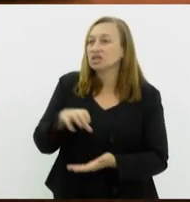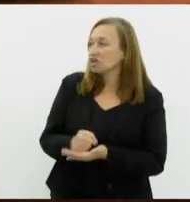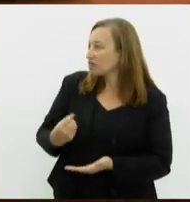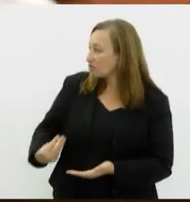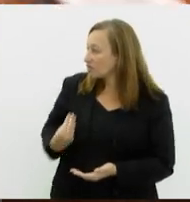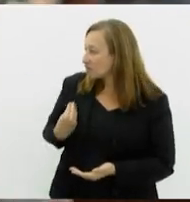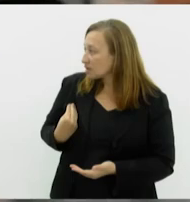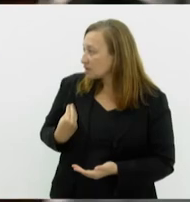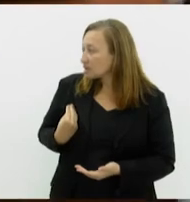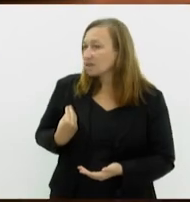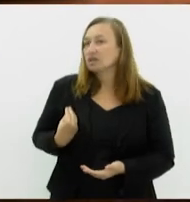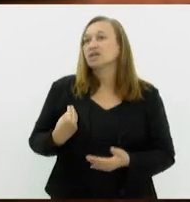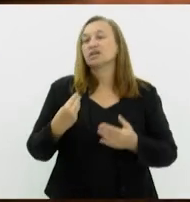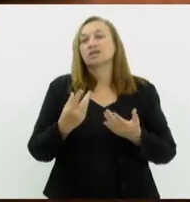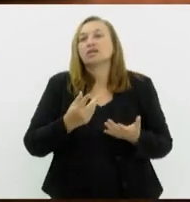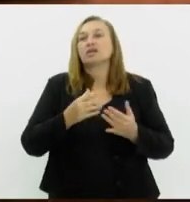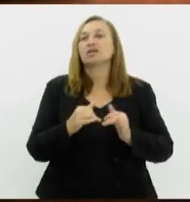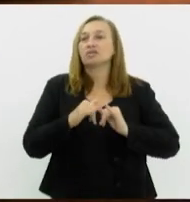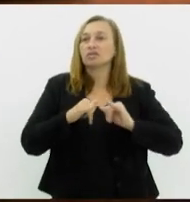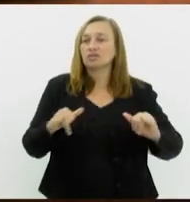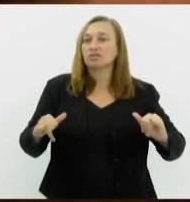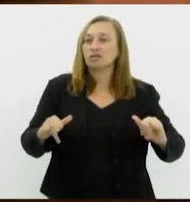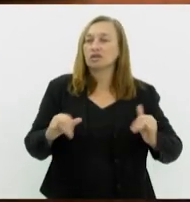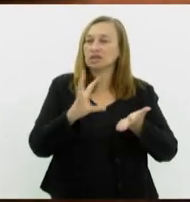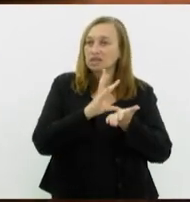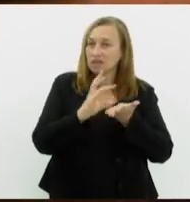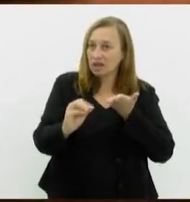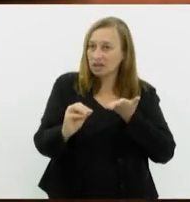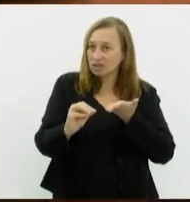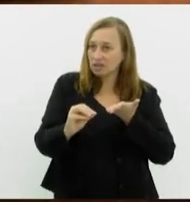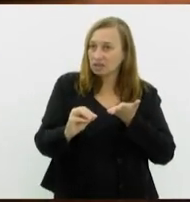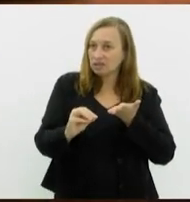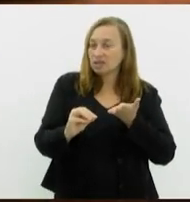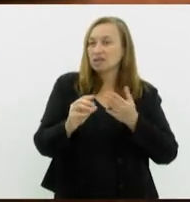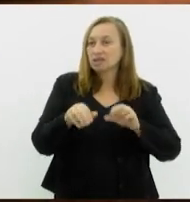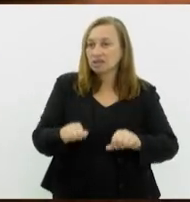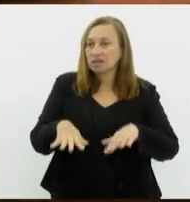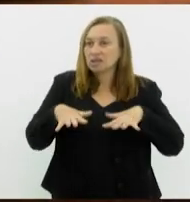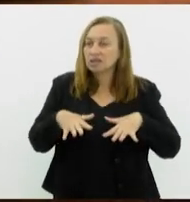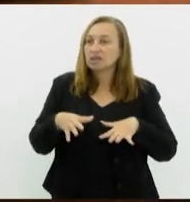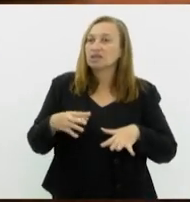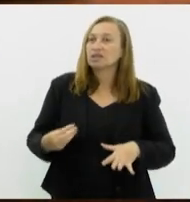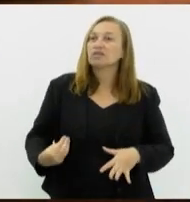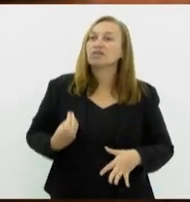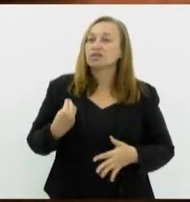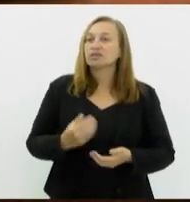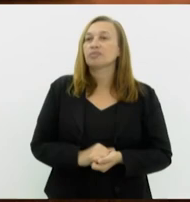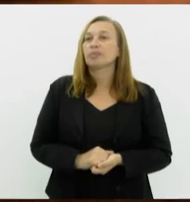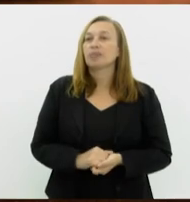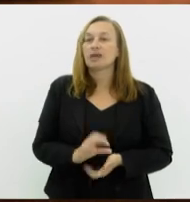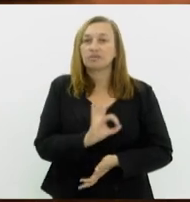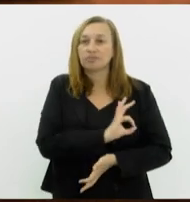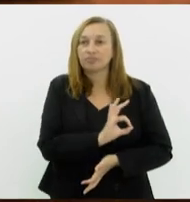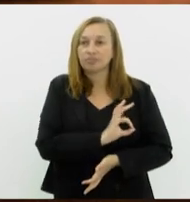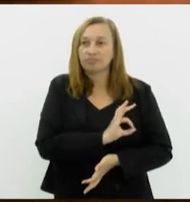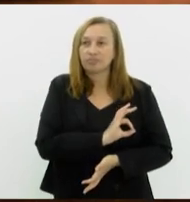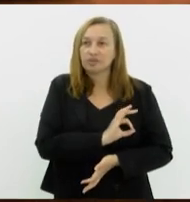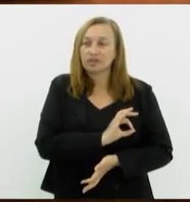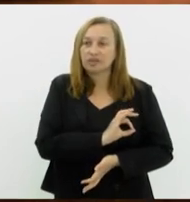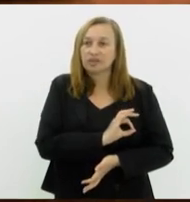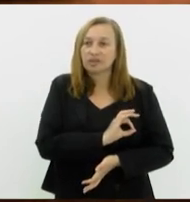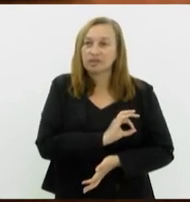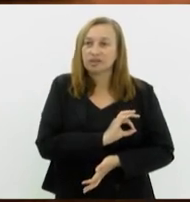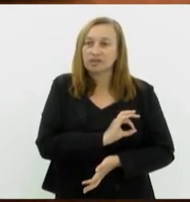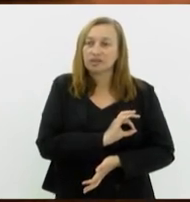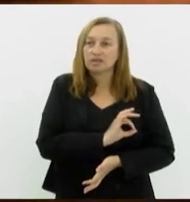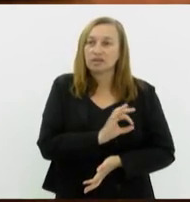para que configure nos anais aqui da nossa ata de sessão, da presença dos policiais do 6º Batalhão da Polícia Militar